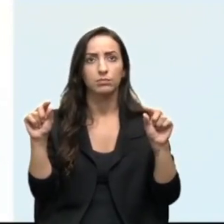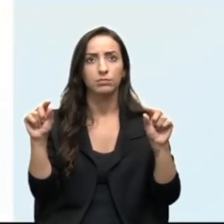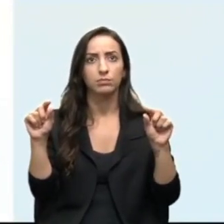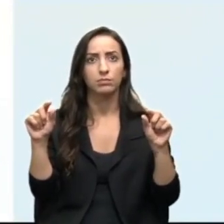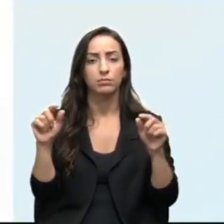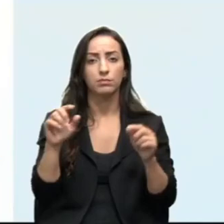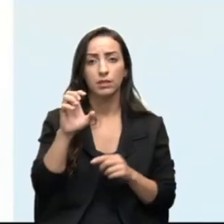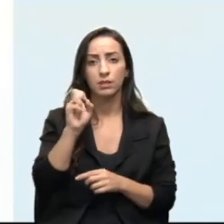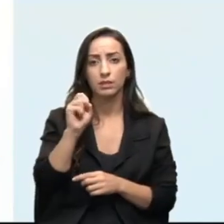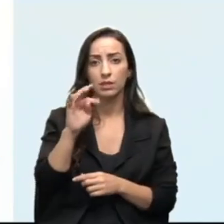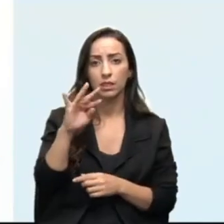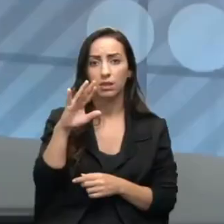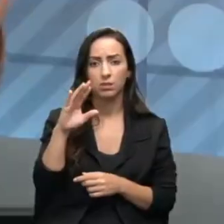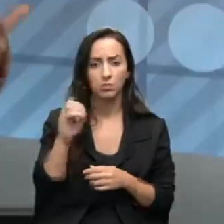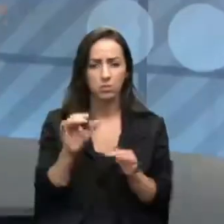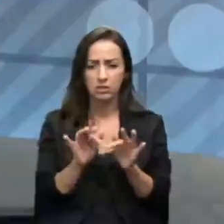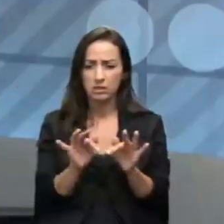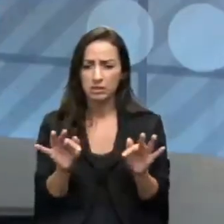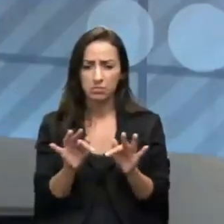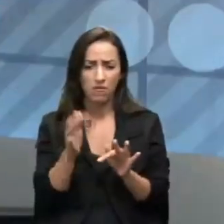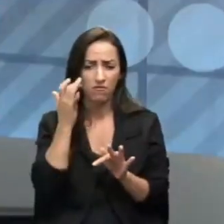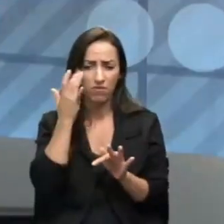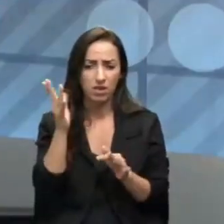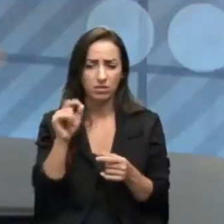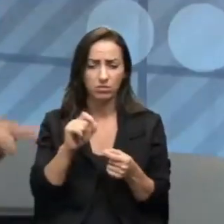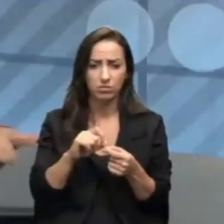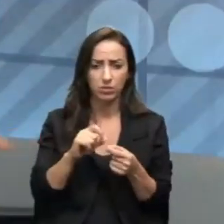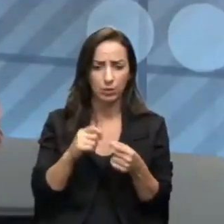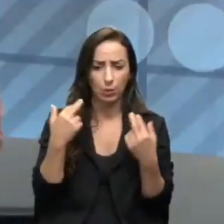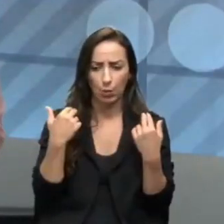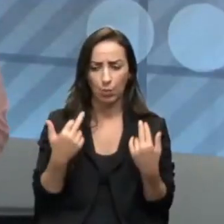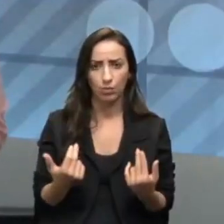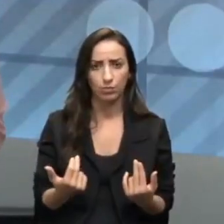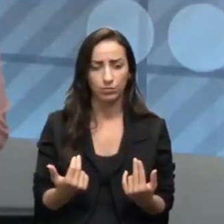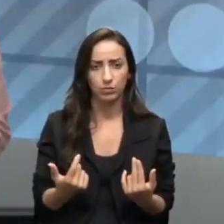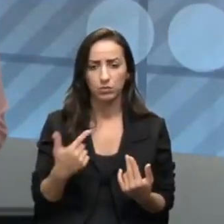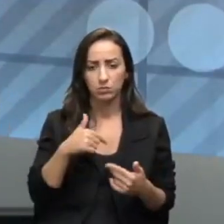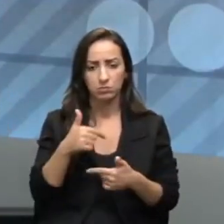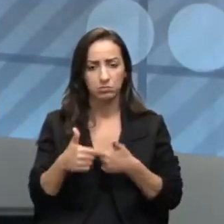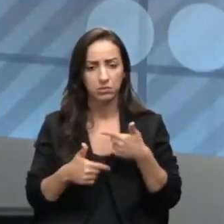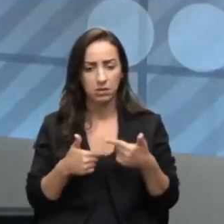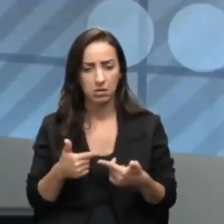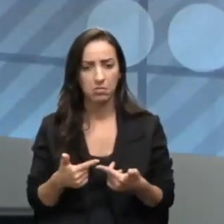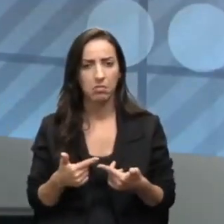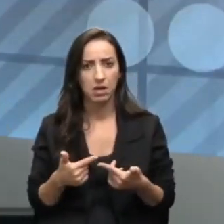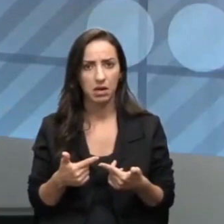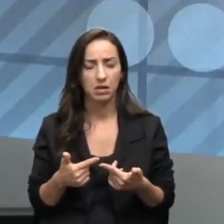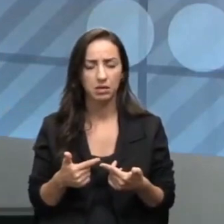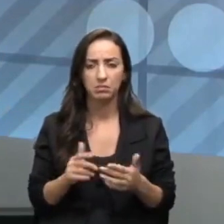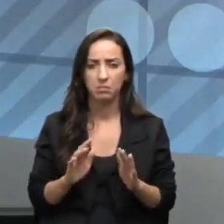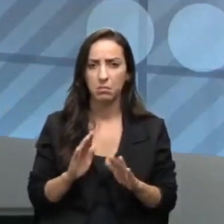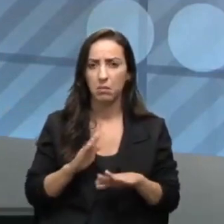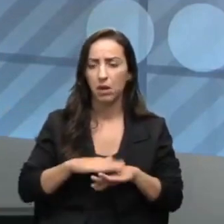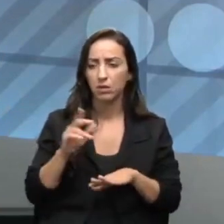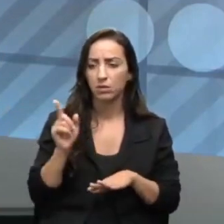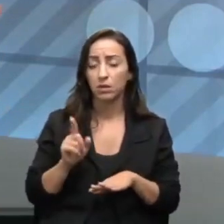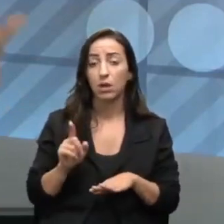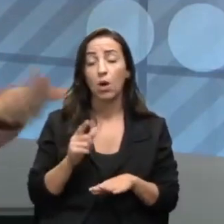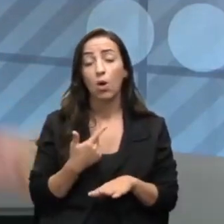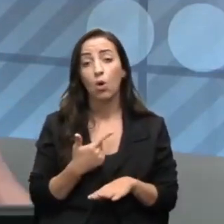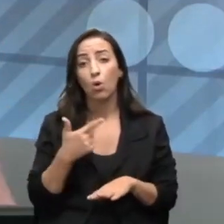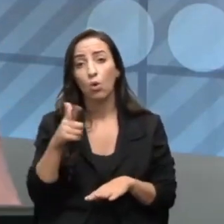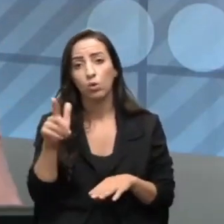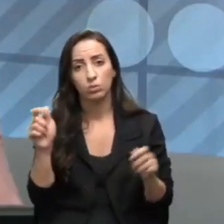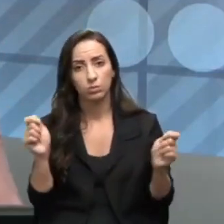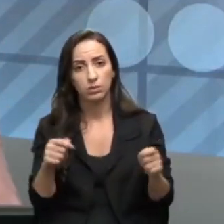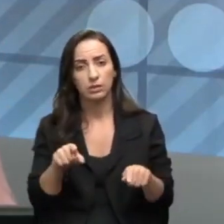estribo é simples, é fácil de ser executado, ele é bem comum, a gente trabalha basicamente com ele. Qual é a outra